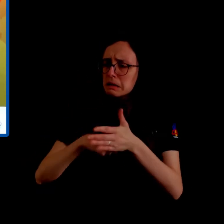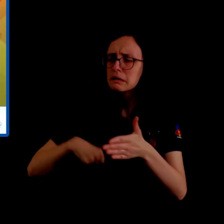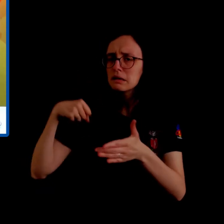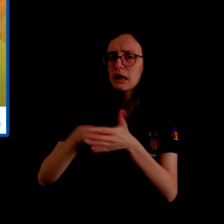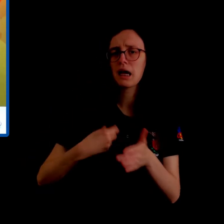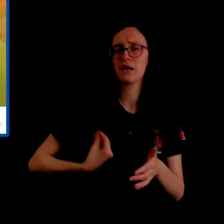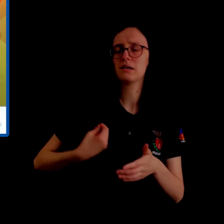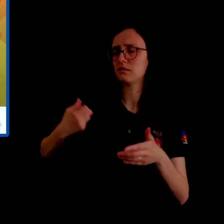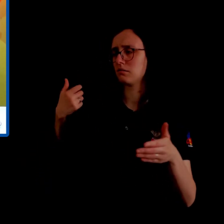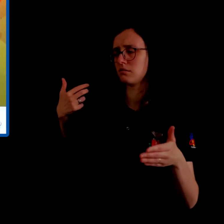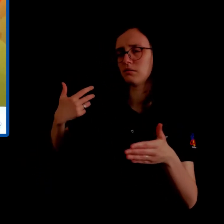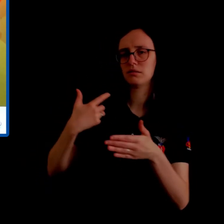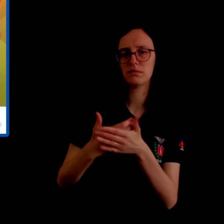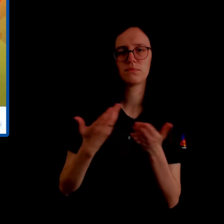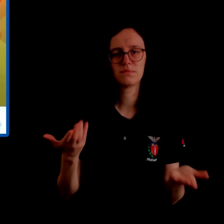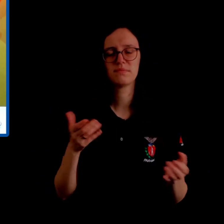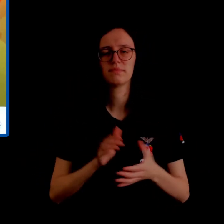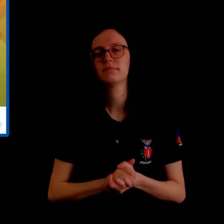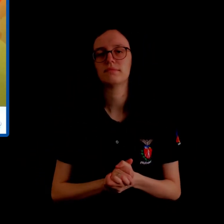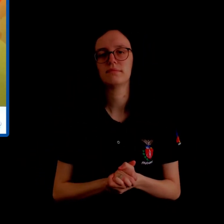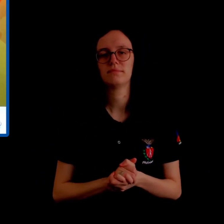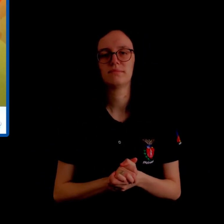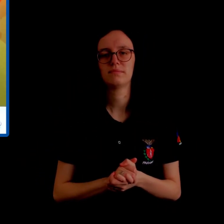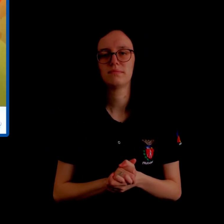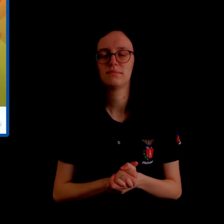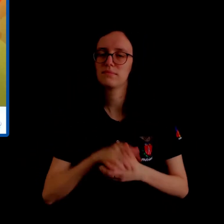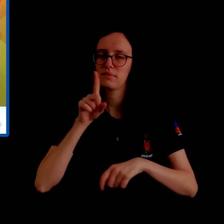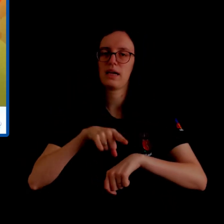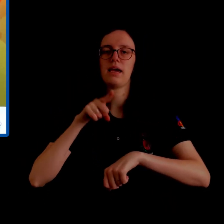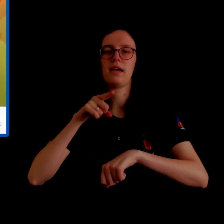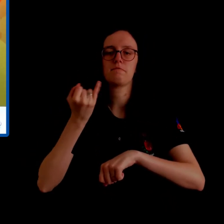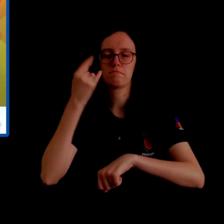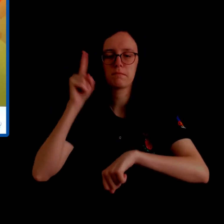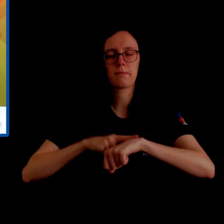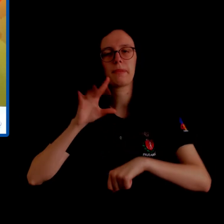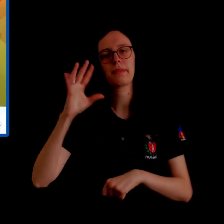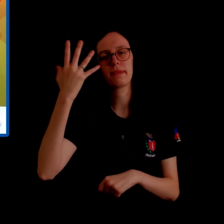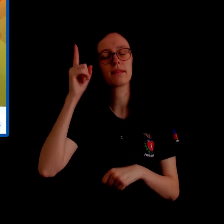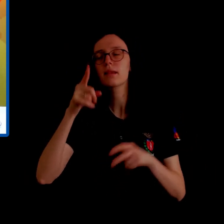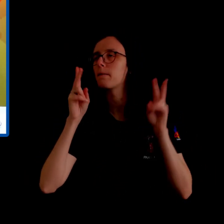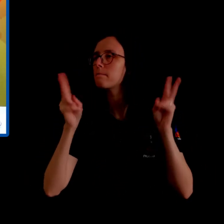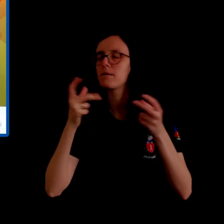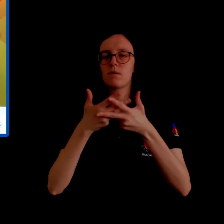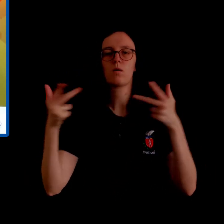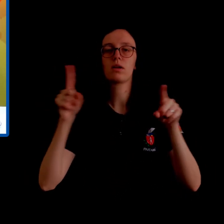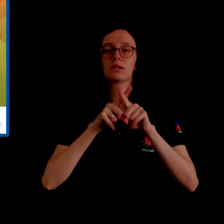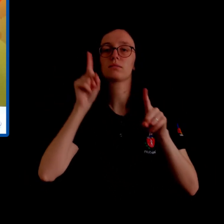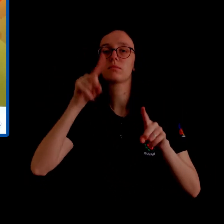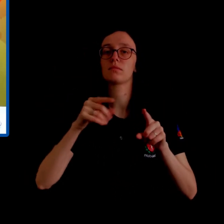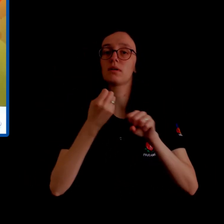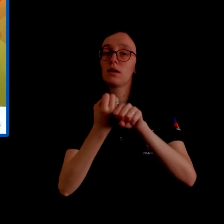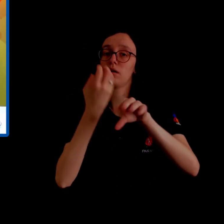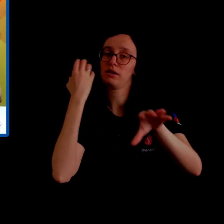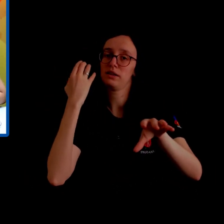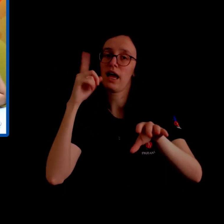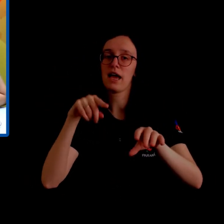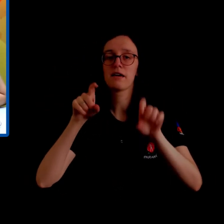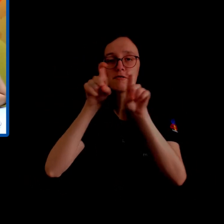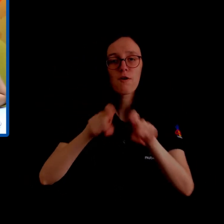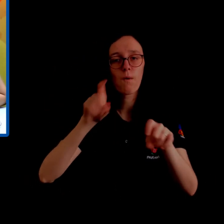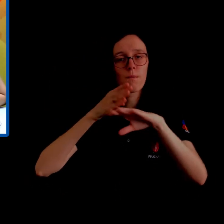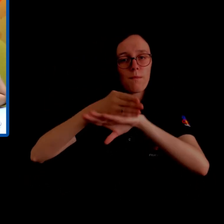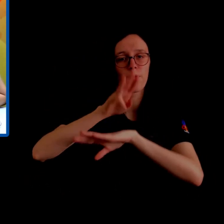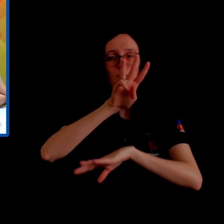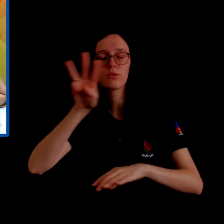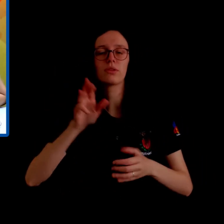inteira? Então, essa é a hora de acontecer a mesma coisa, só que de forma online. E, na verdade, essa é a sala